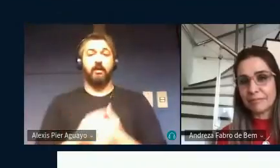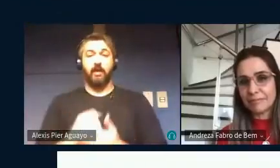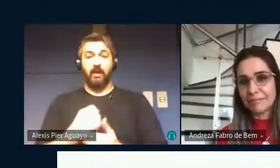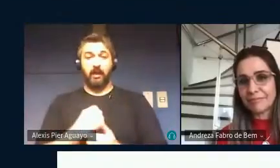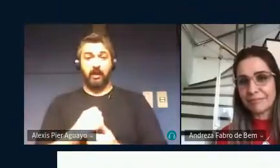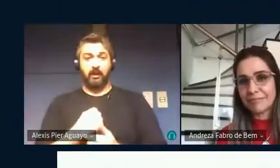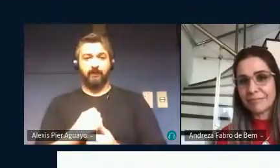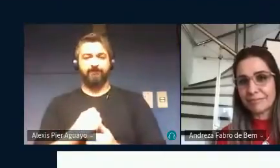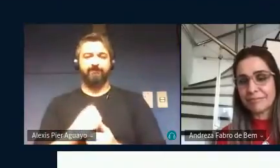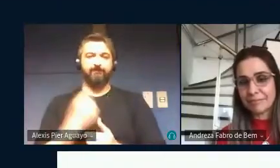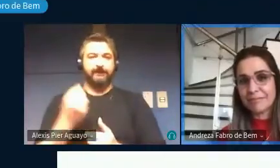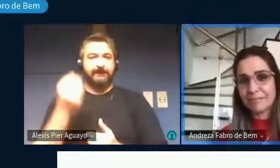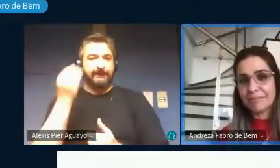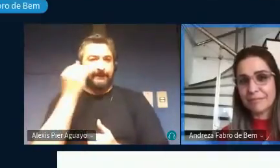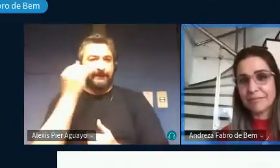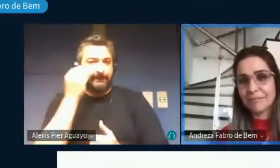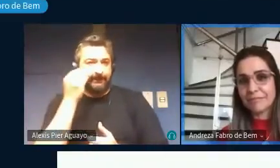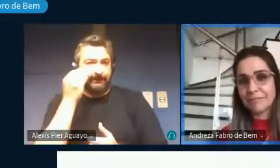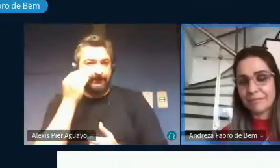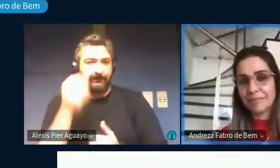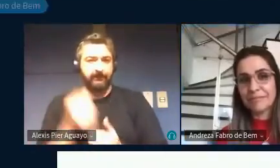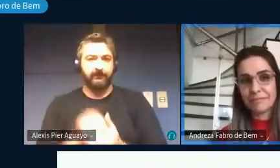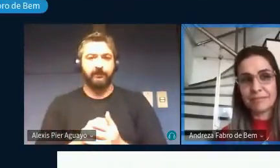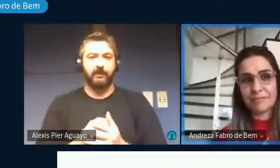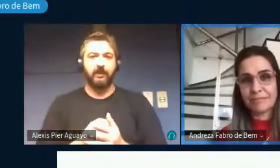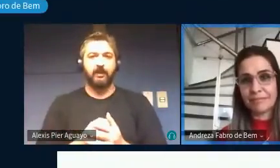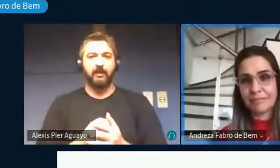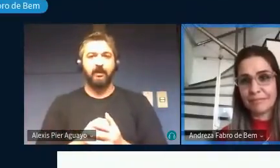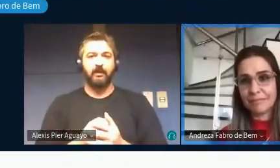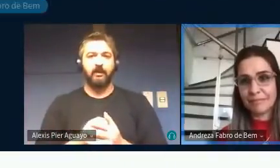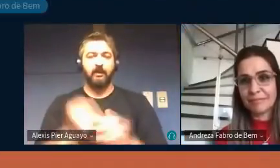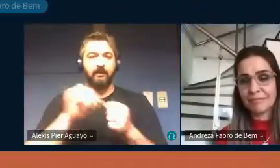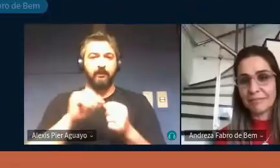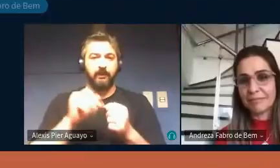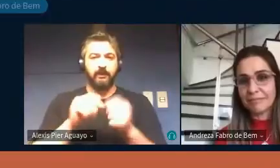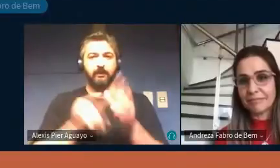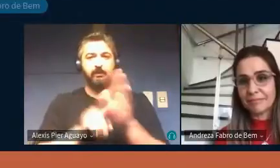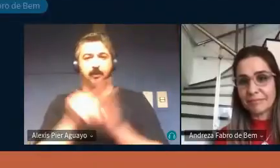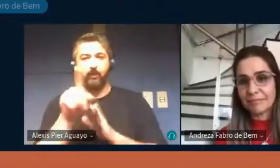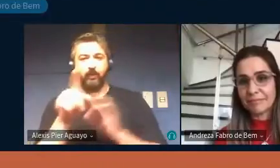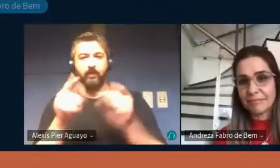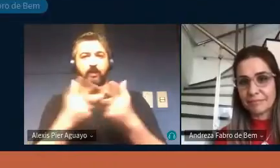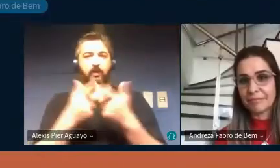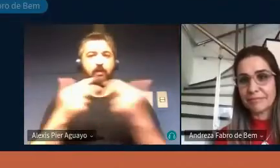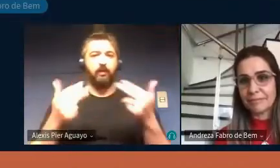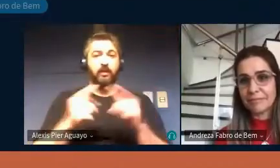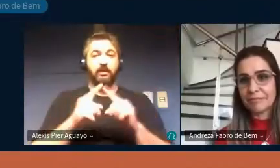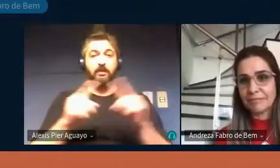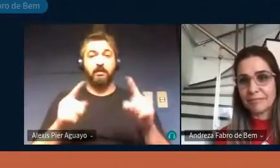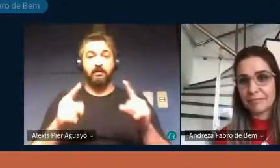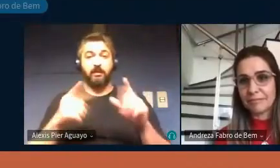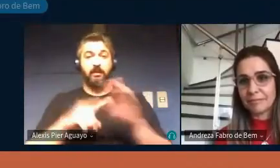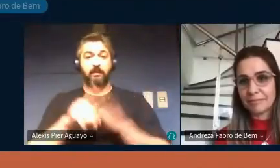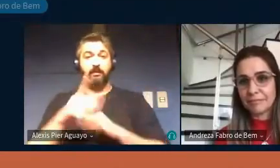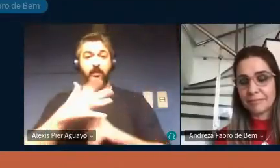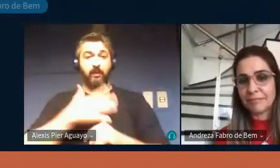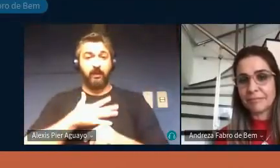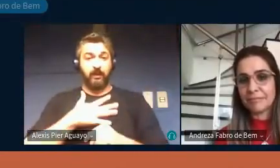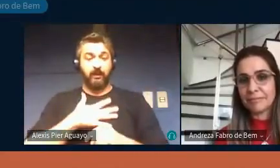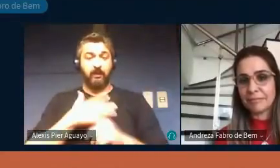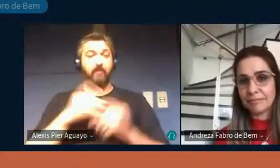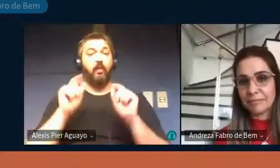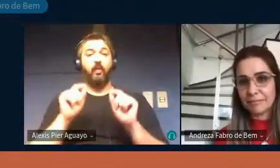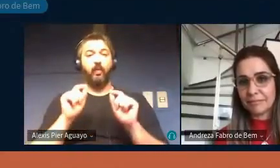está tentando produzir, né, fazer algum tipo de pergunta, mas a minha pergunta inicial ia ser